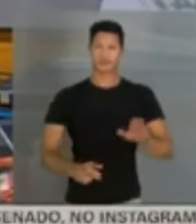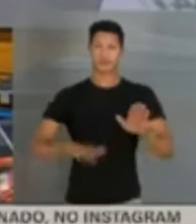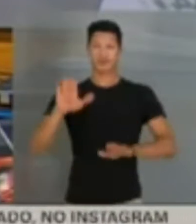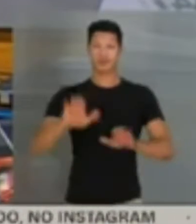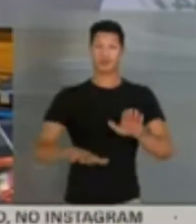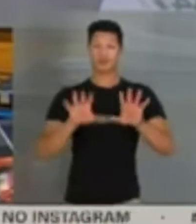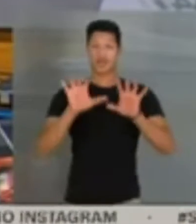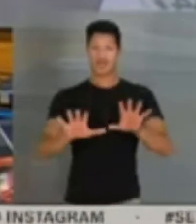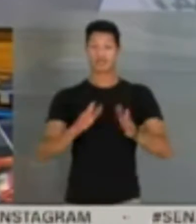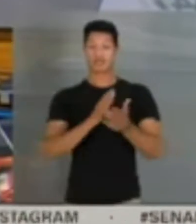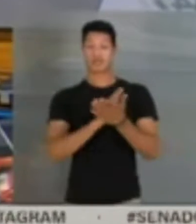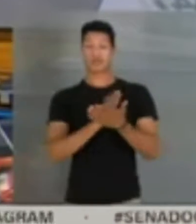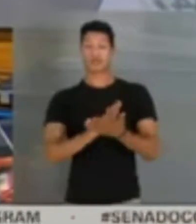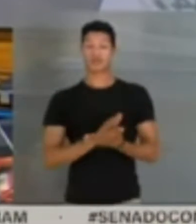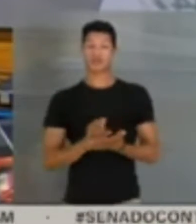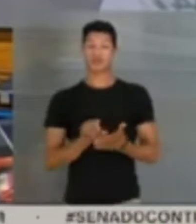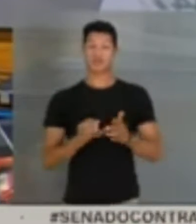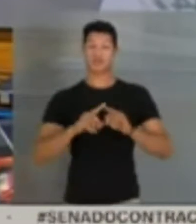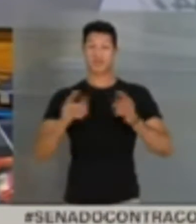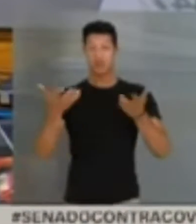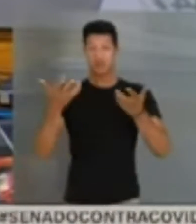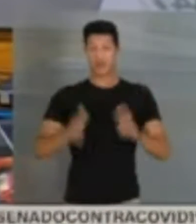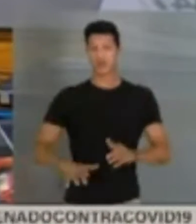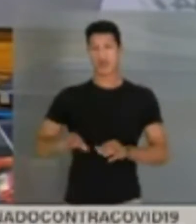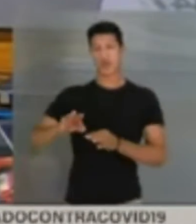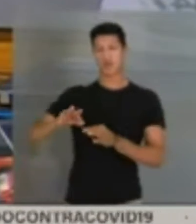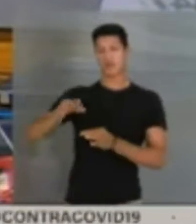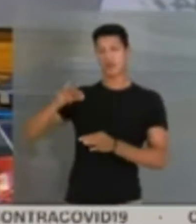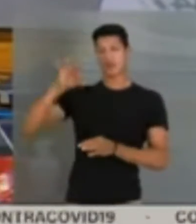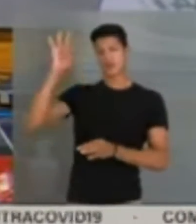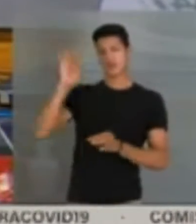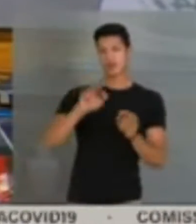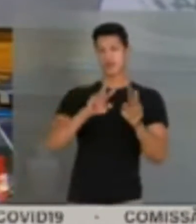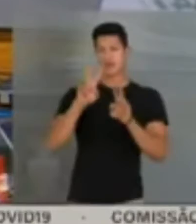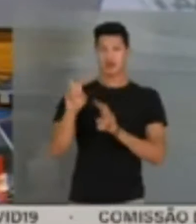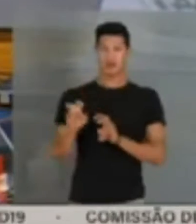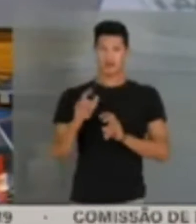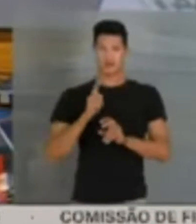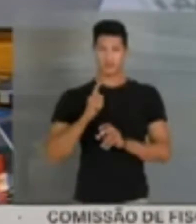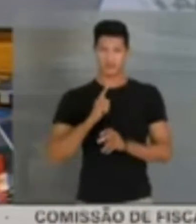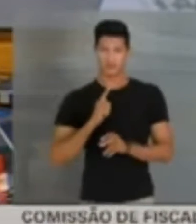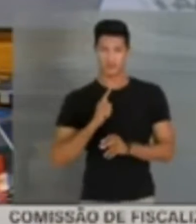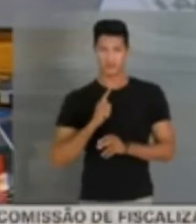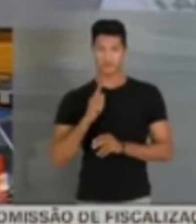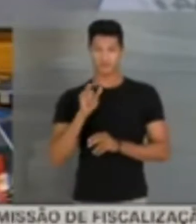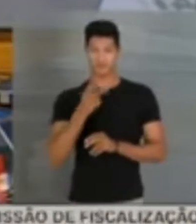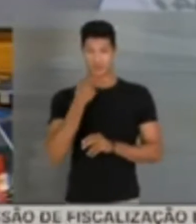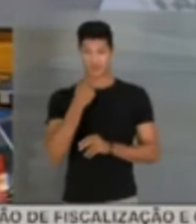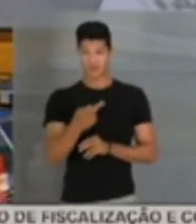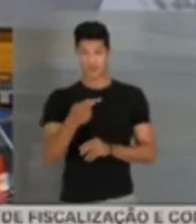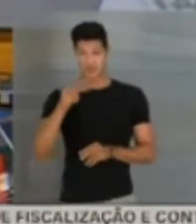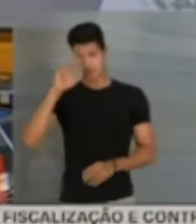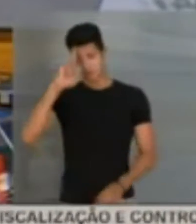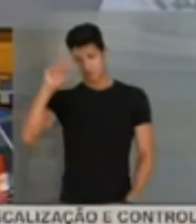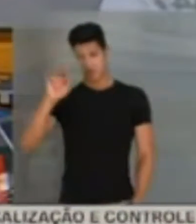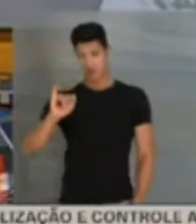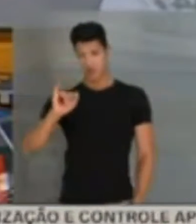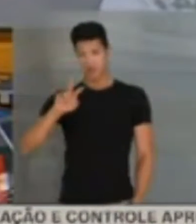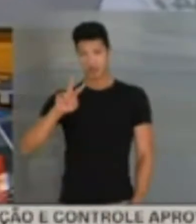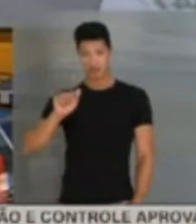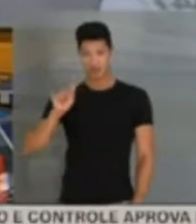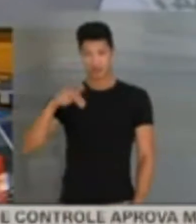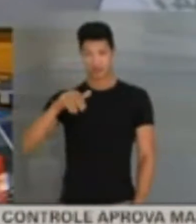Talvez essa seja a grande incomodação. Mas eu não quero me alongar com relação aqui à fala do senhor